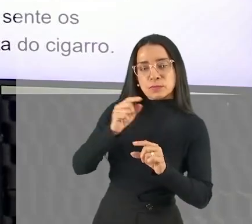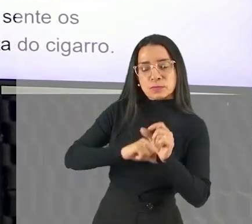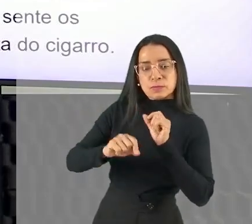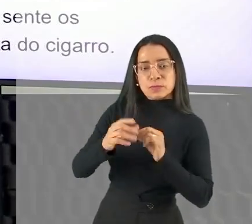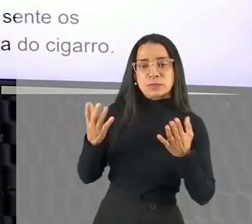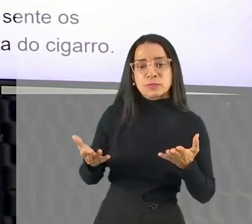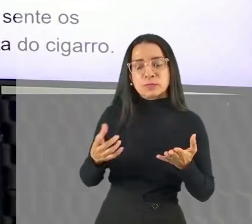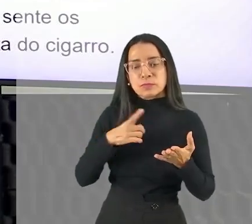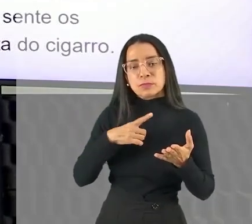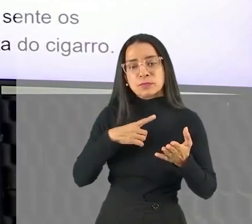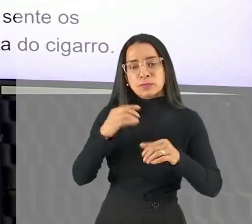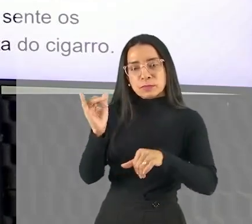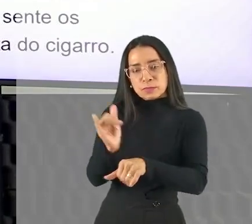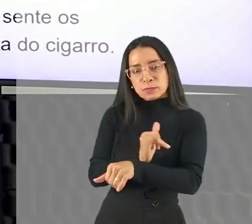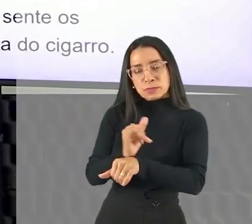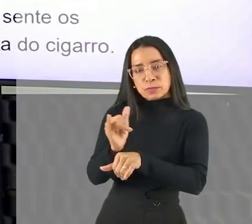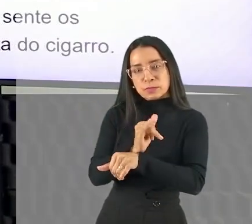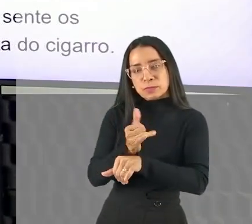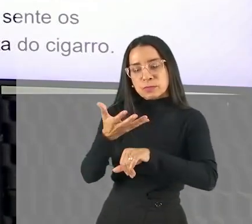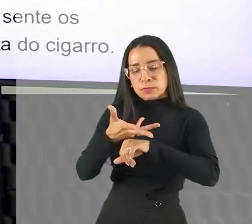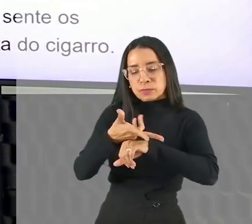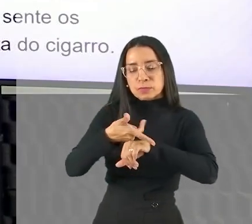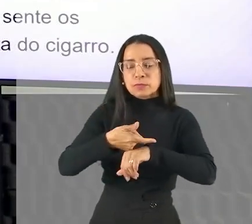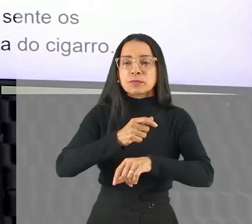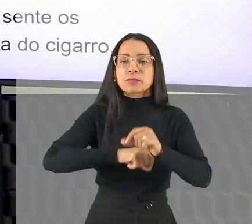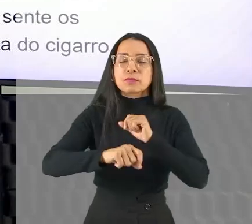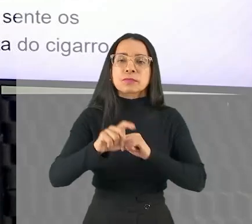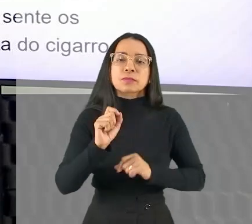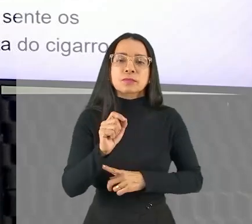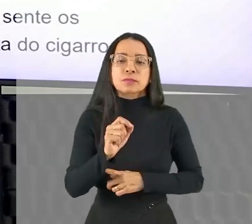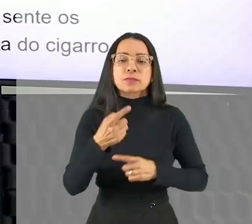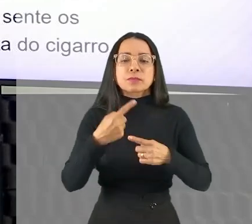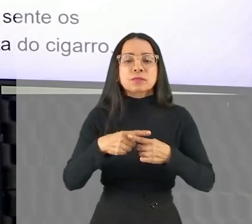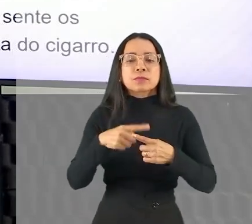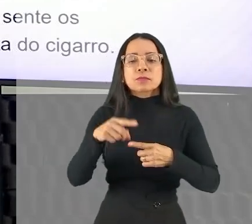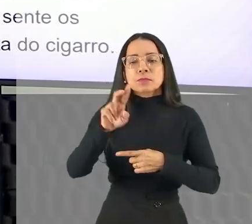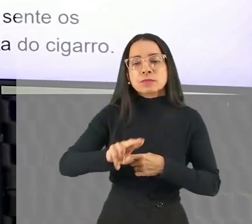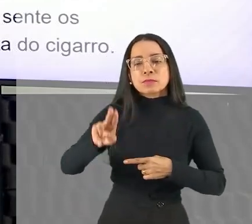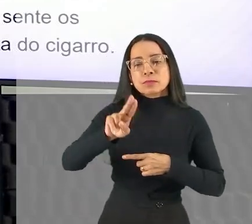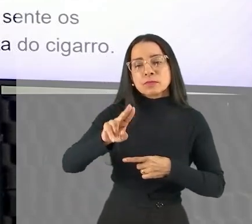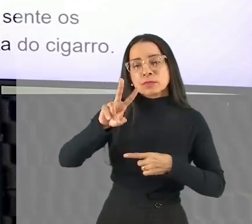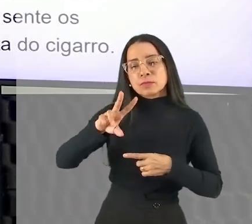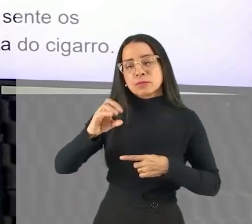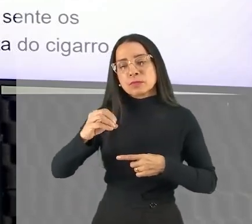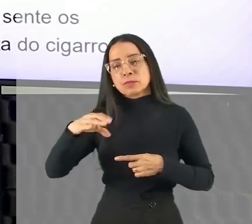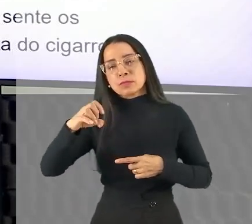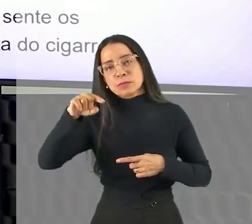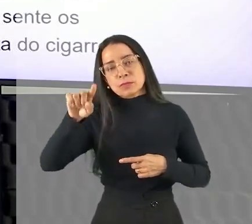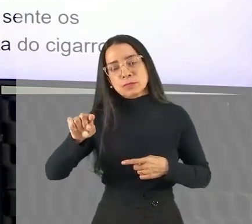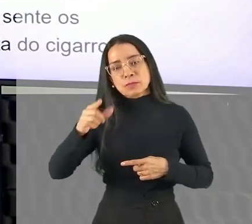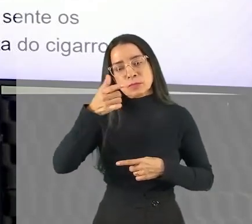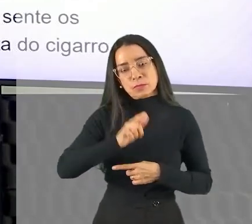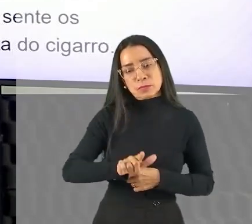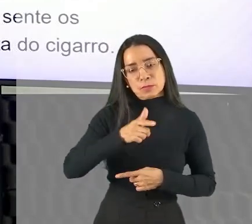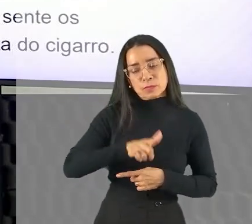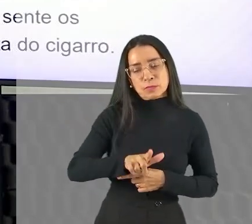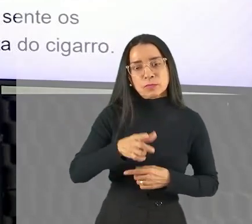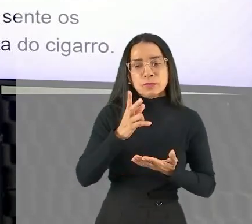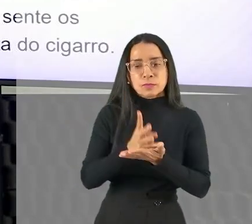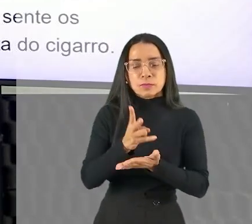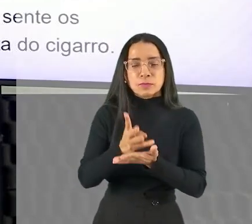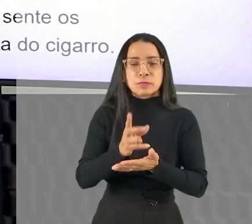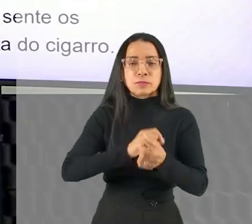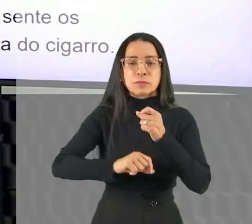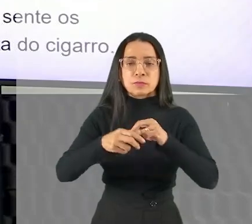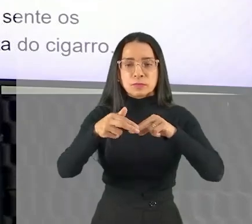disso, o autor tem uma estratégia argumentativa do porquê que ele está usando isso de forma reiterada. Por isso, a